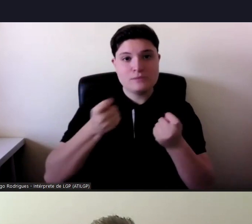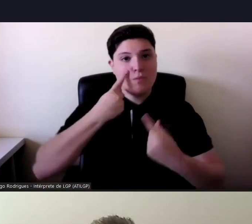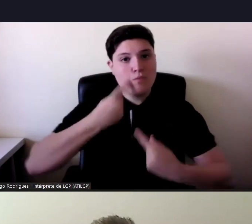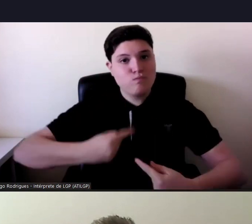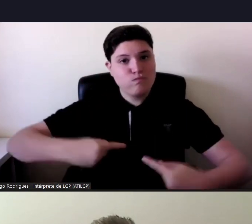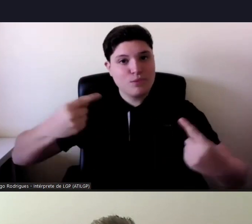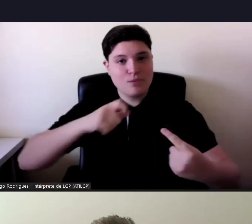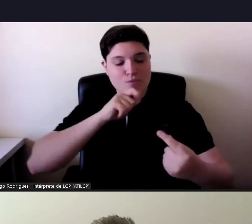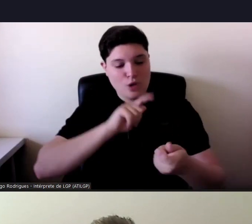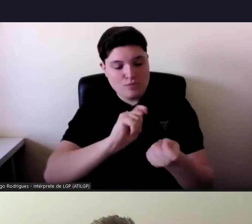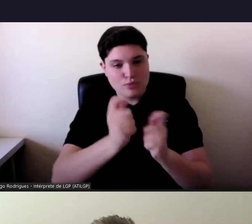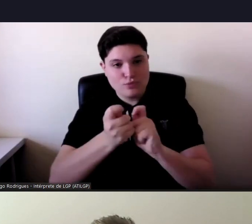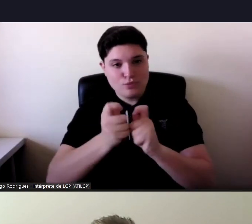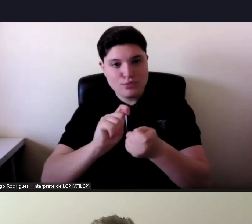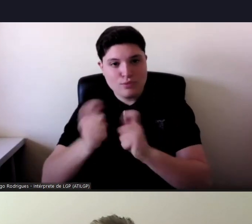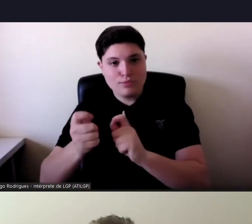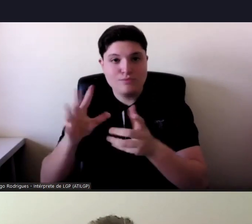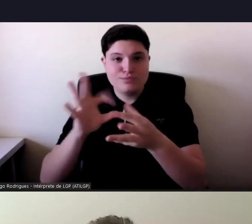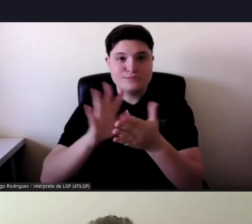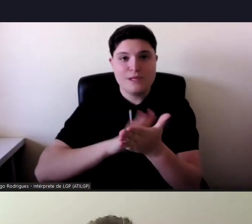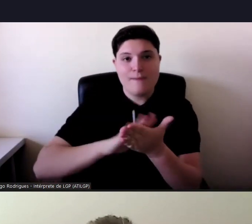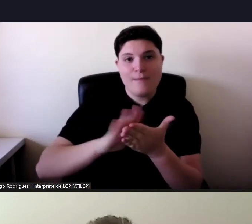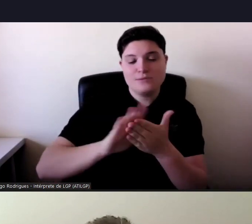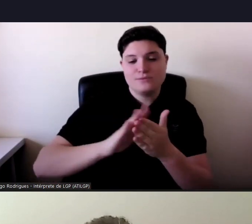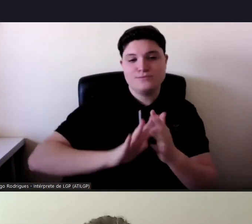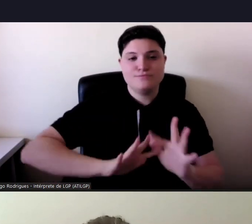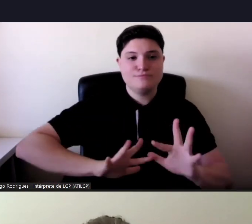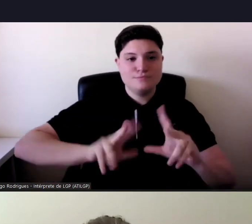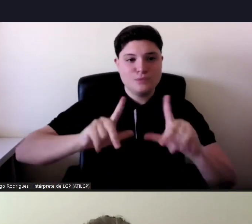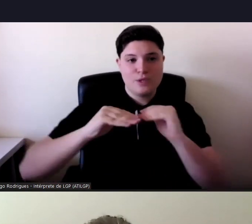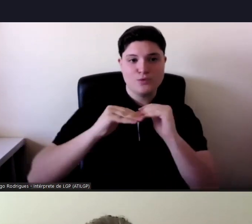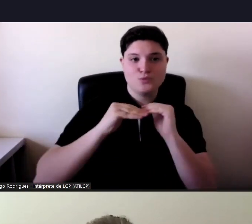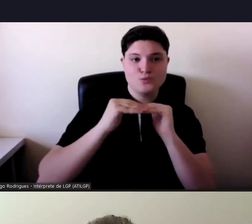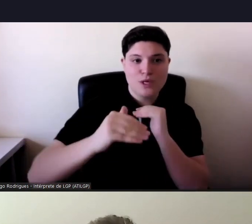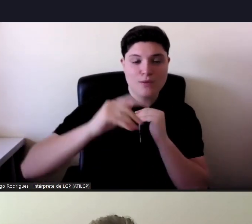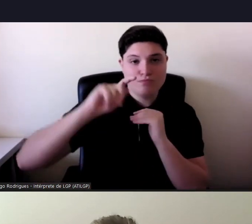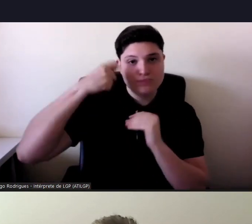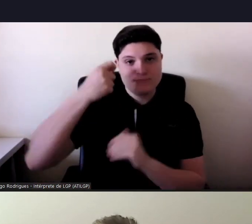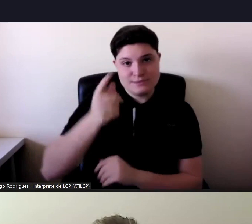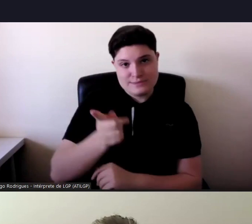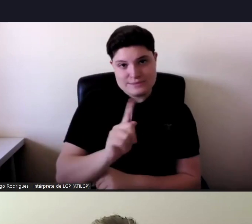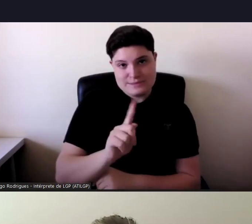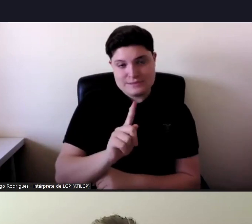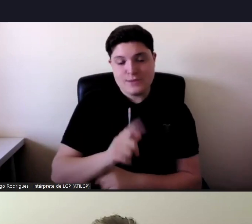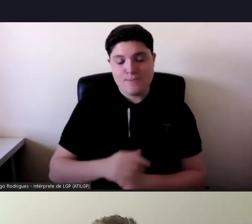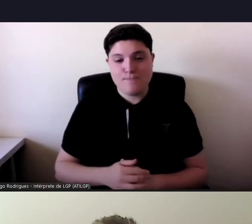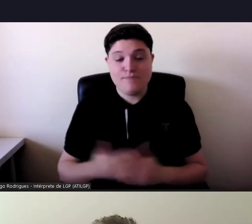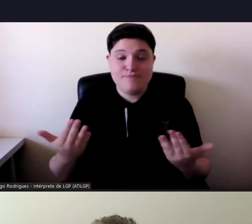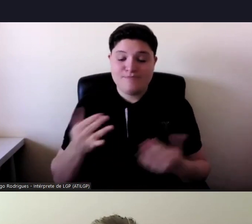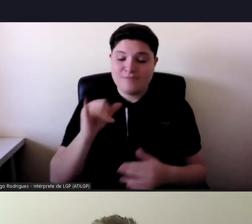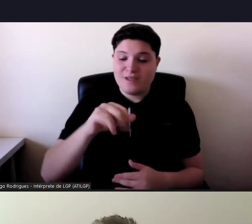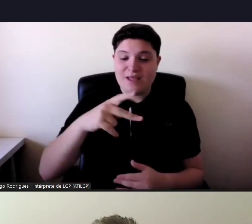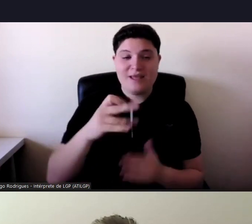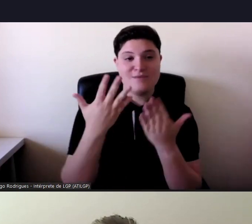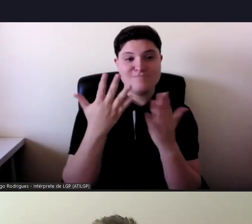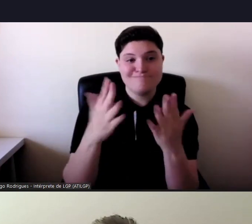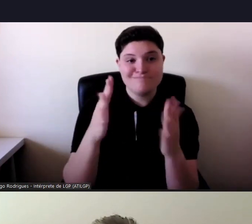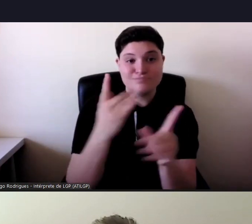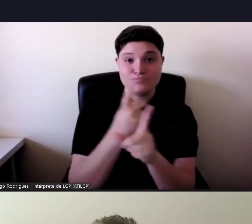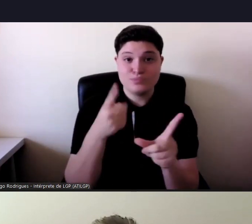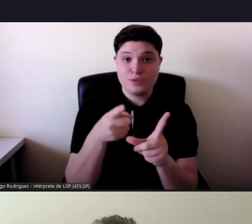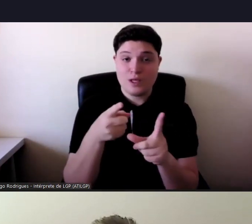geral, com os pilares do desenvolvimento sustentável. E por isso mesmo está o INA de parabéns pela sua